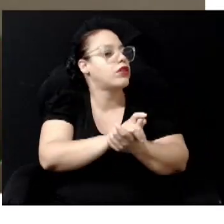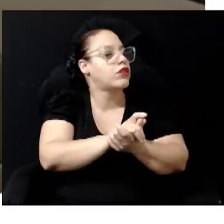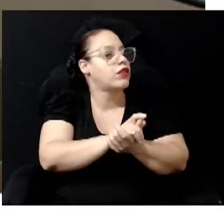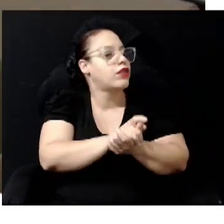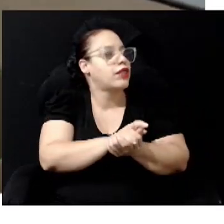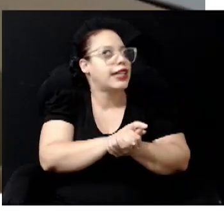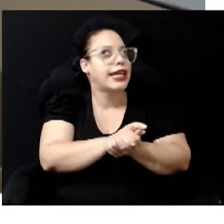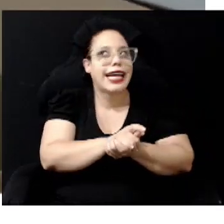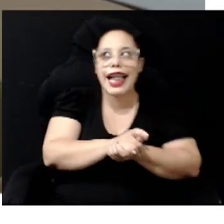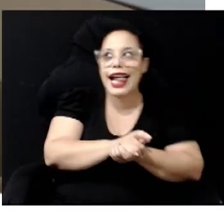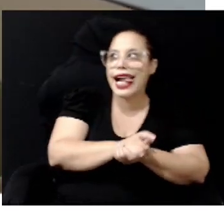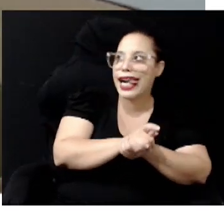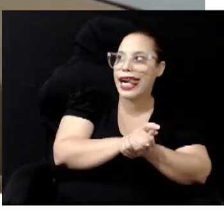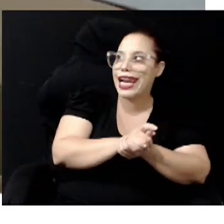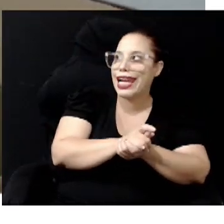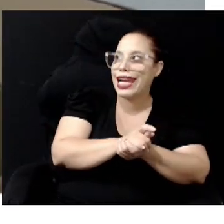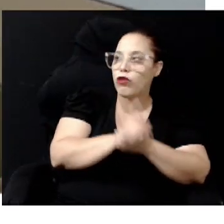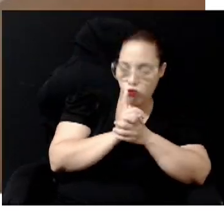Tentar